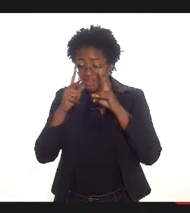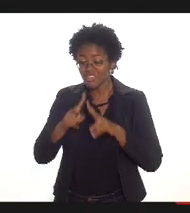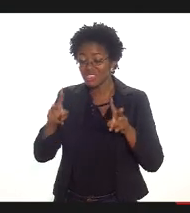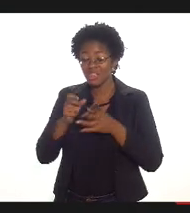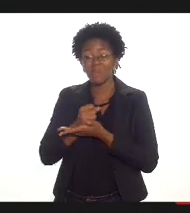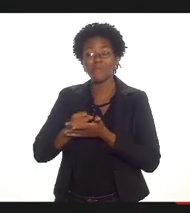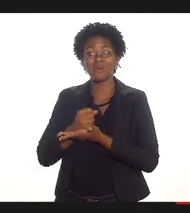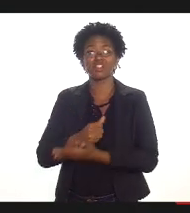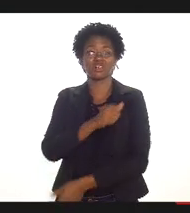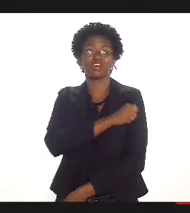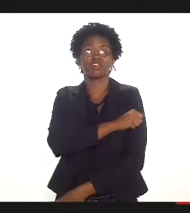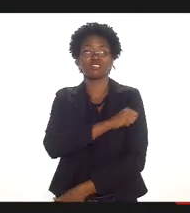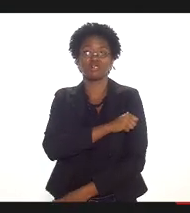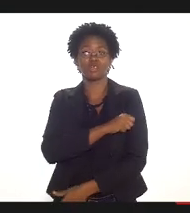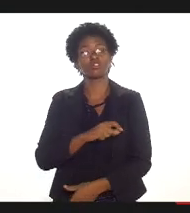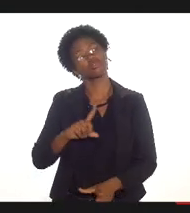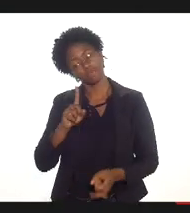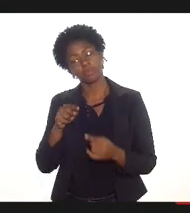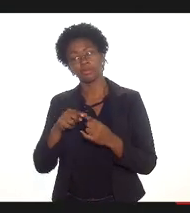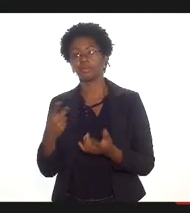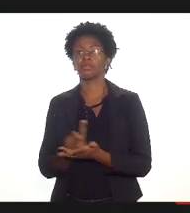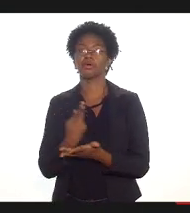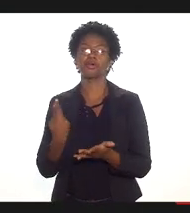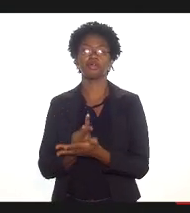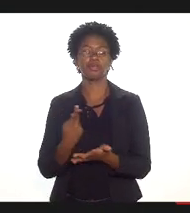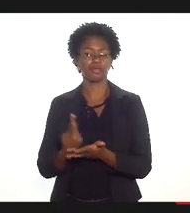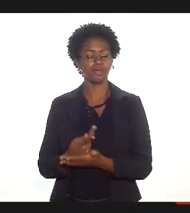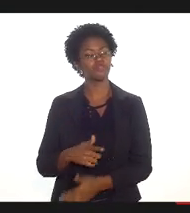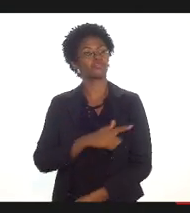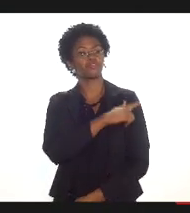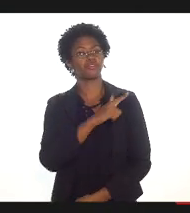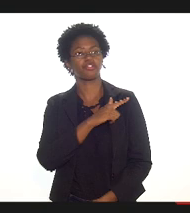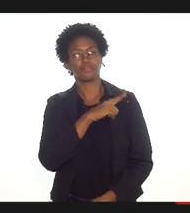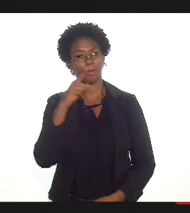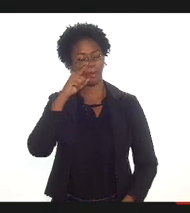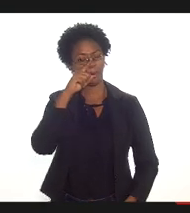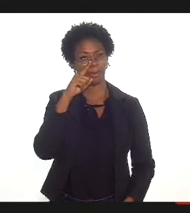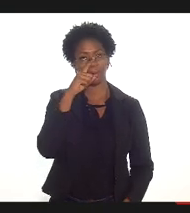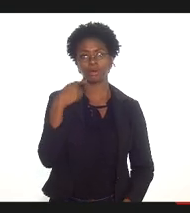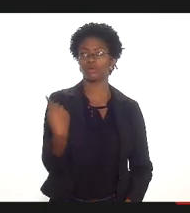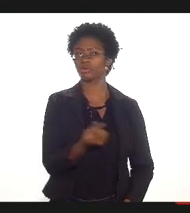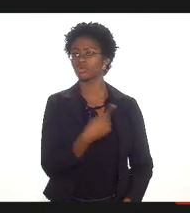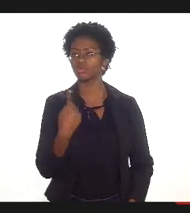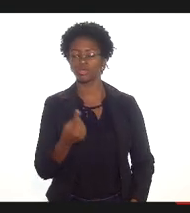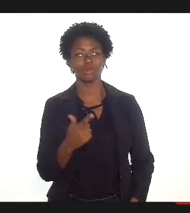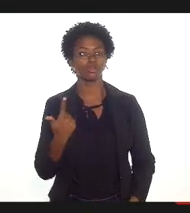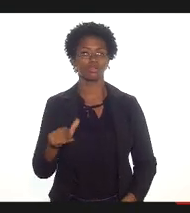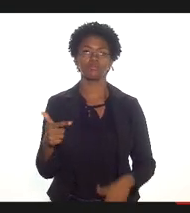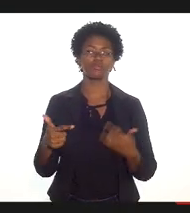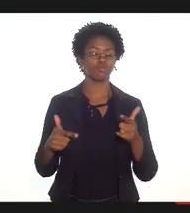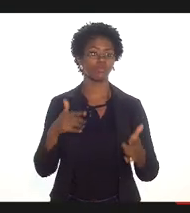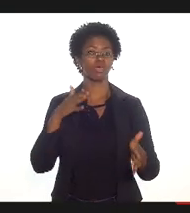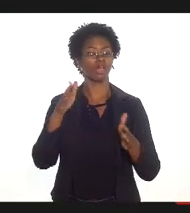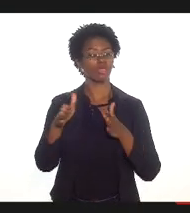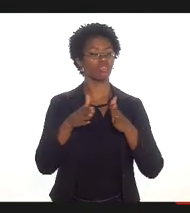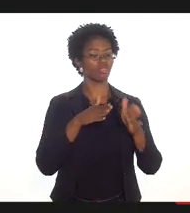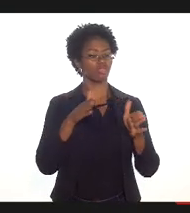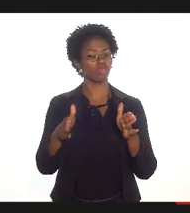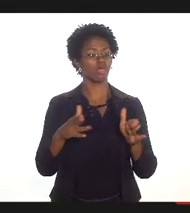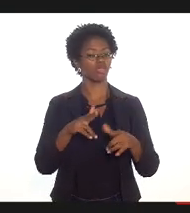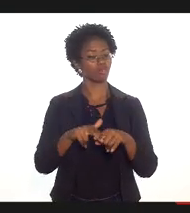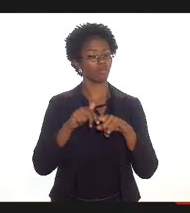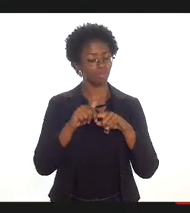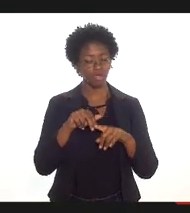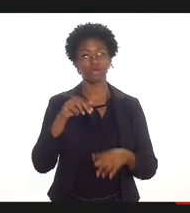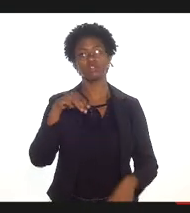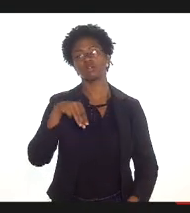isso causa erros de gerenciamentos de riscos que nós sequer vamos ter acesso, porque a RT